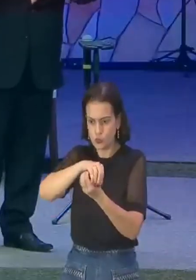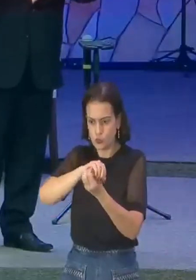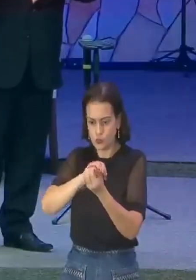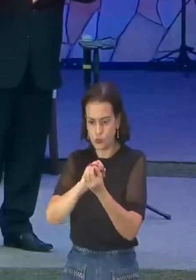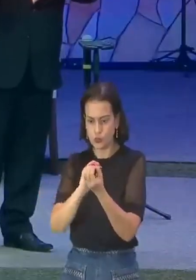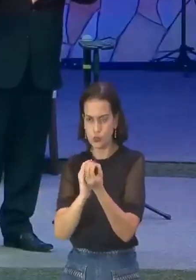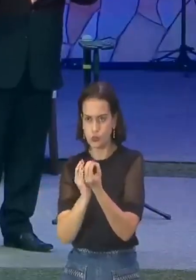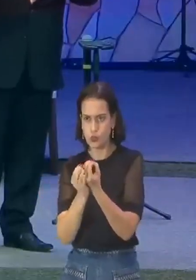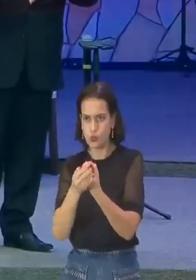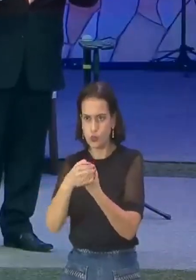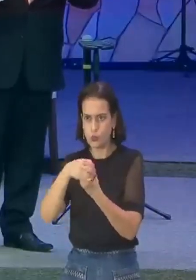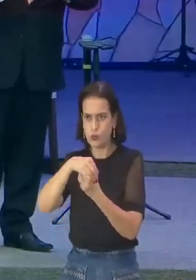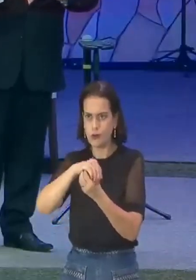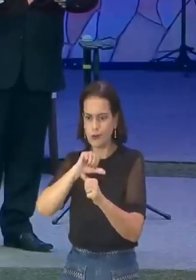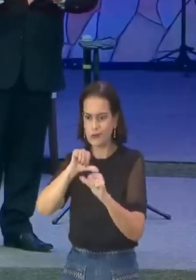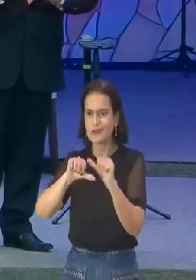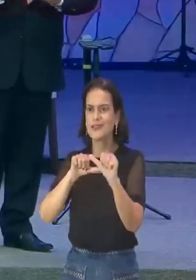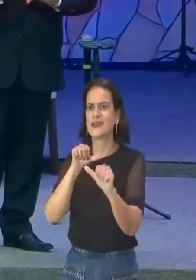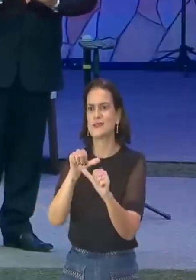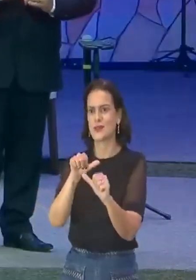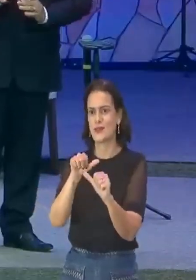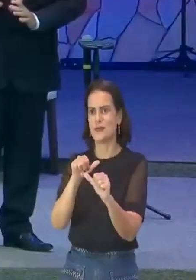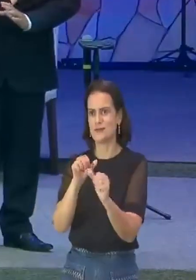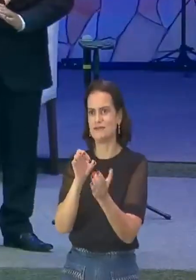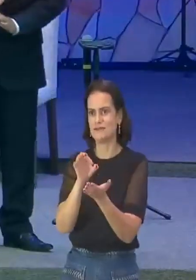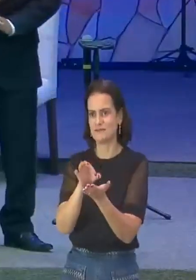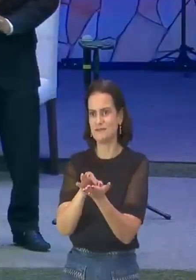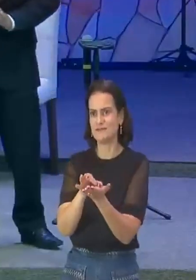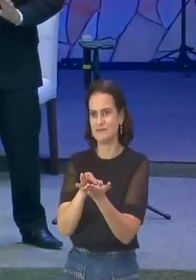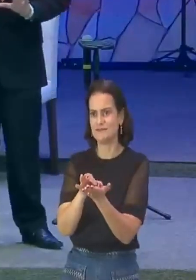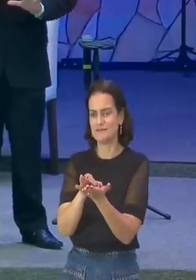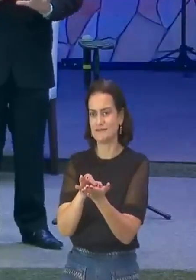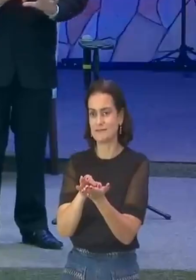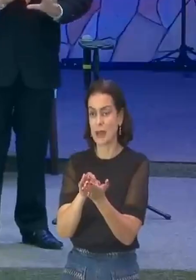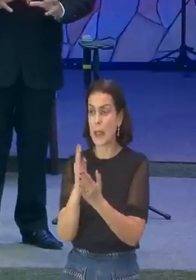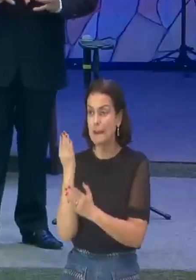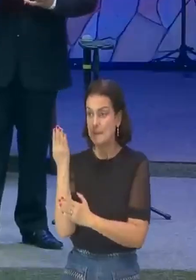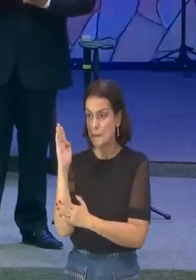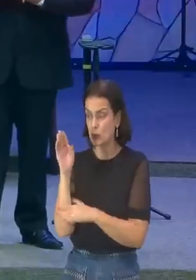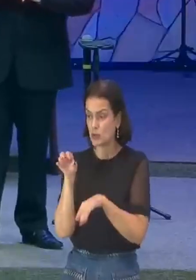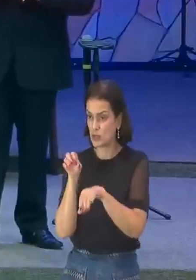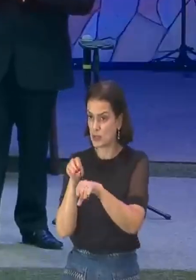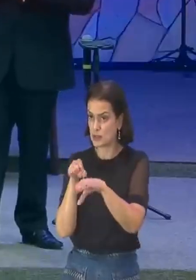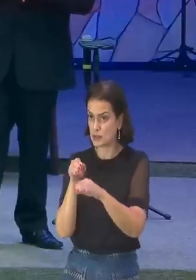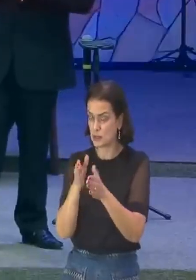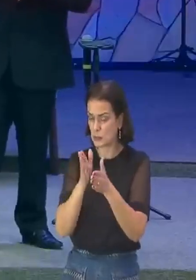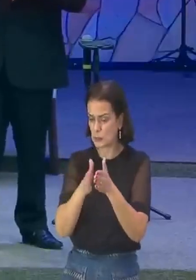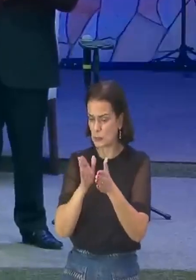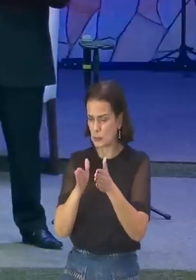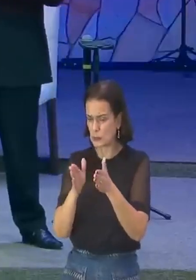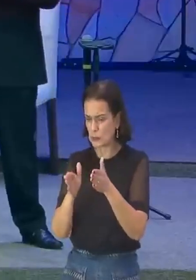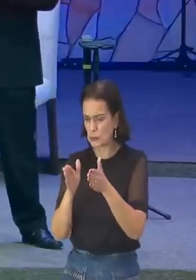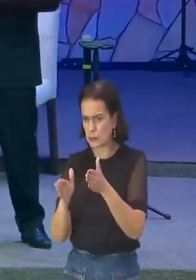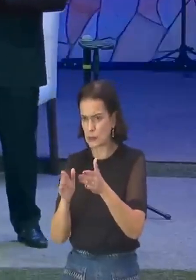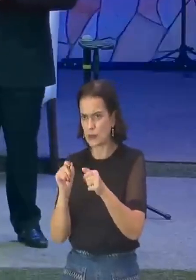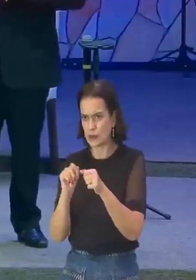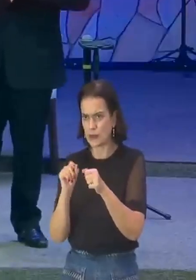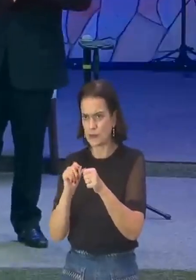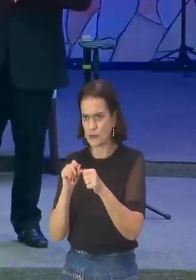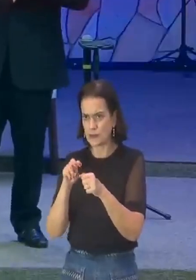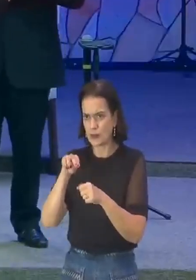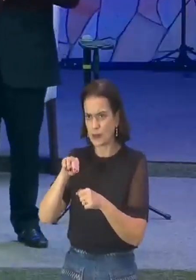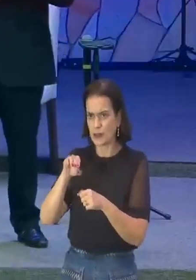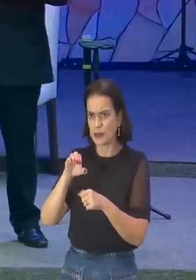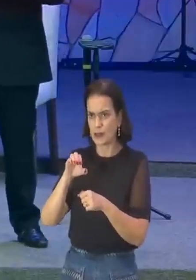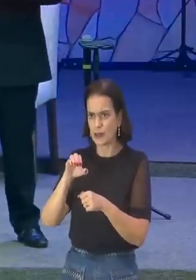camada após camada. E a biologia vai ensinar que este processo de produção de